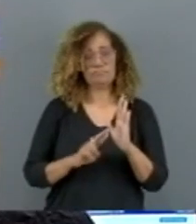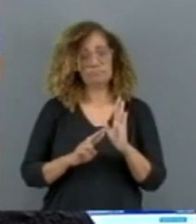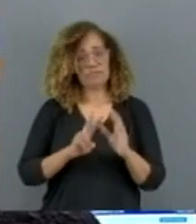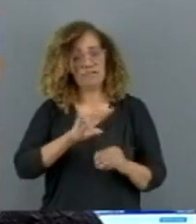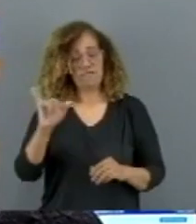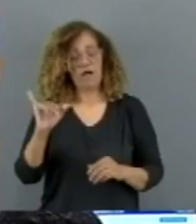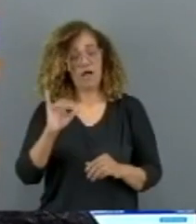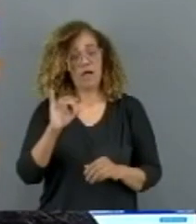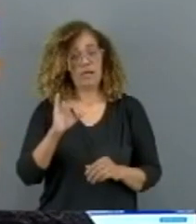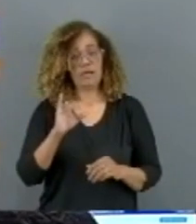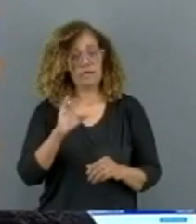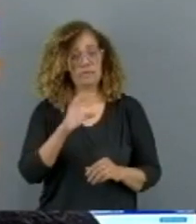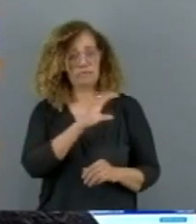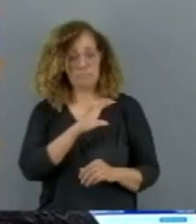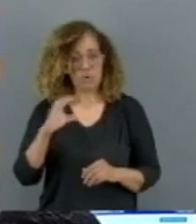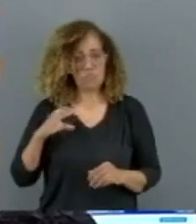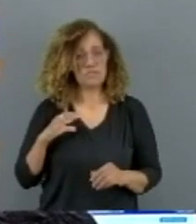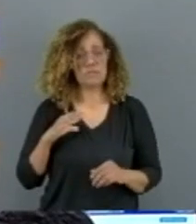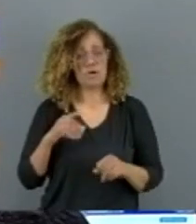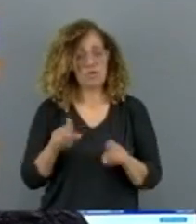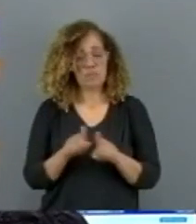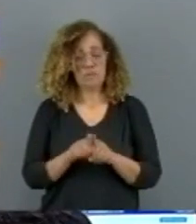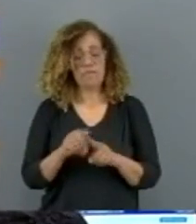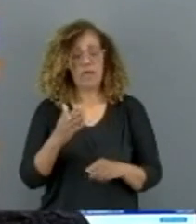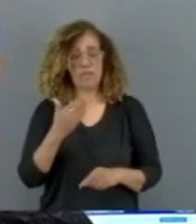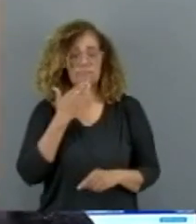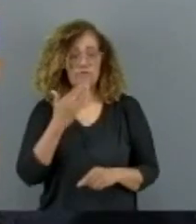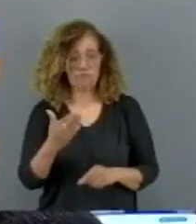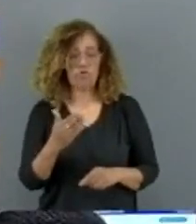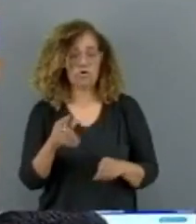parecer da comissão favorável ao projeto de lei número 2253 de 2022.